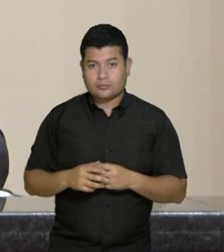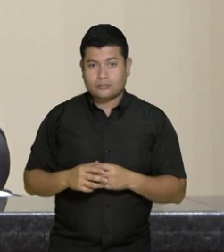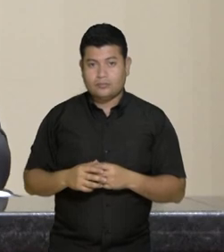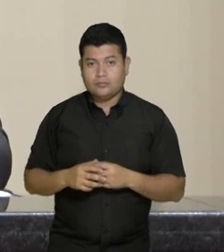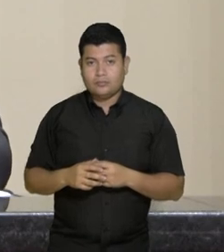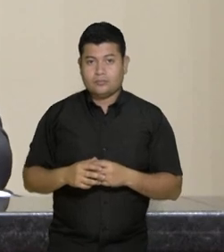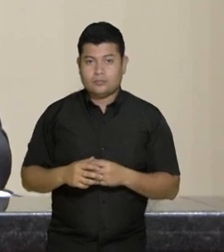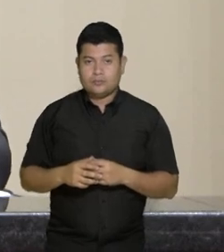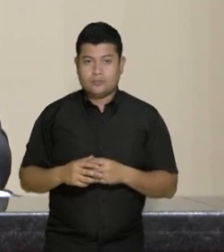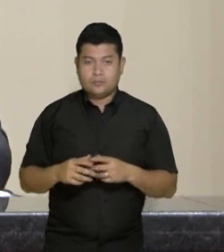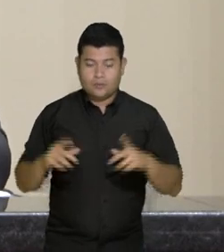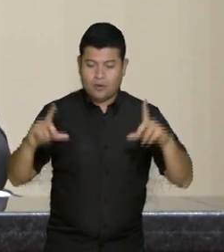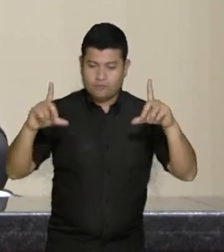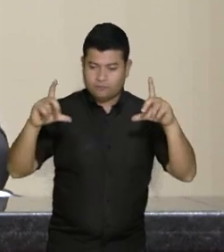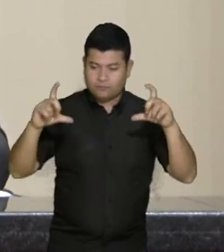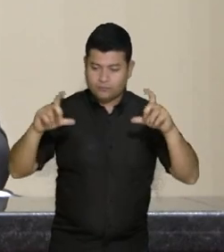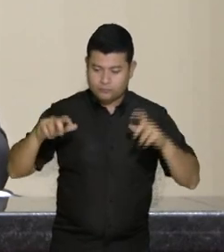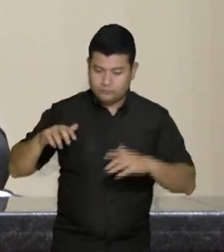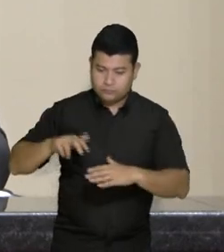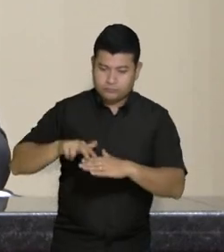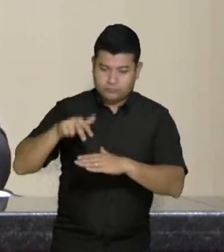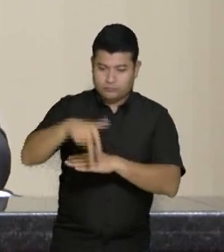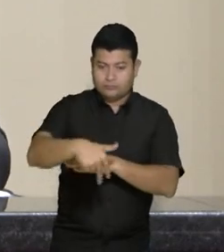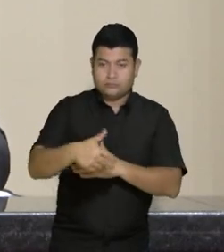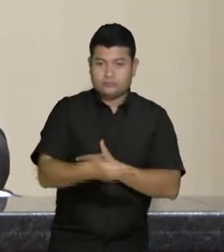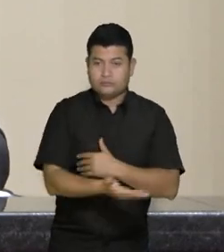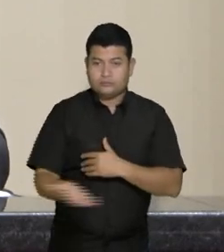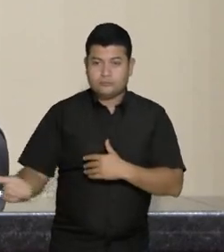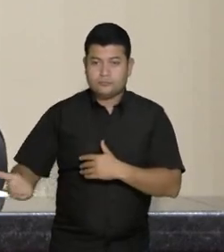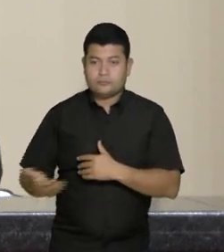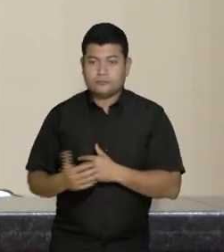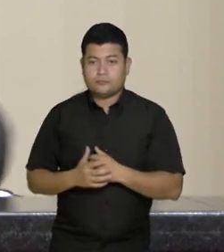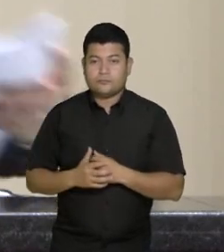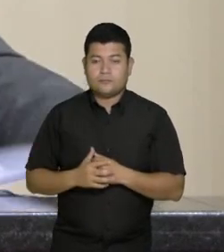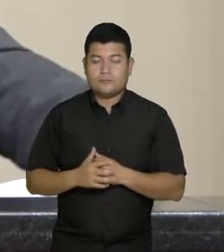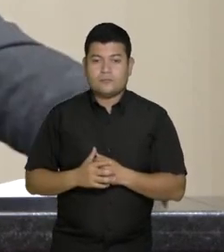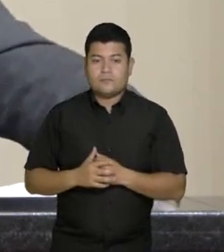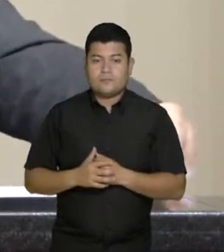e a Natália para aqui na frente tirar uma foto com os deputados.